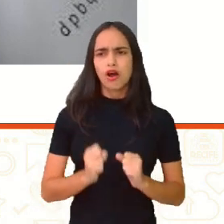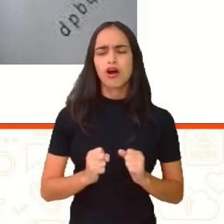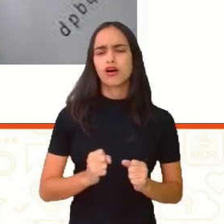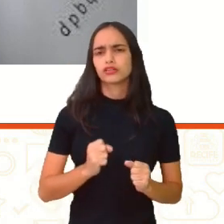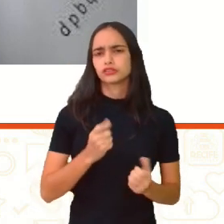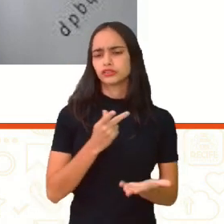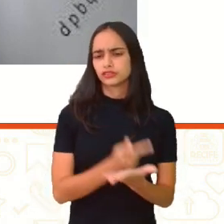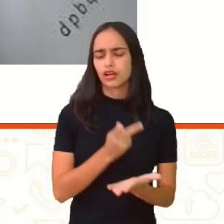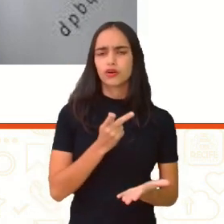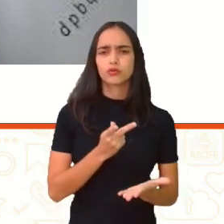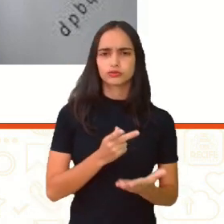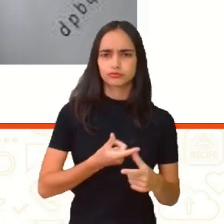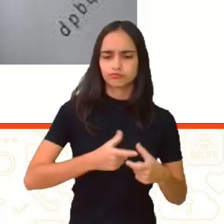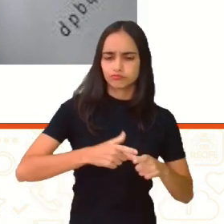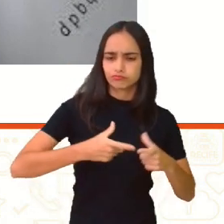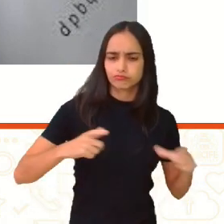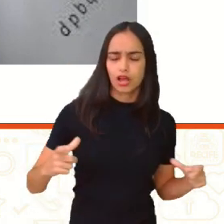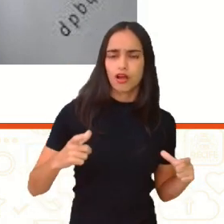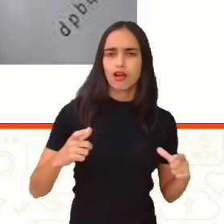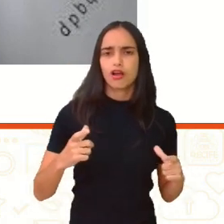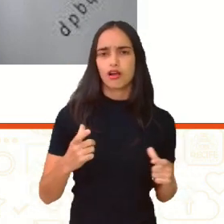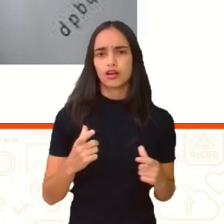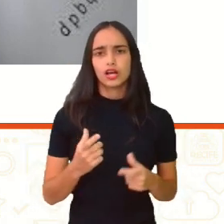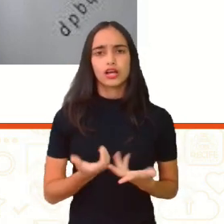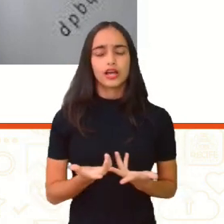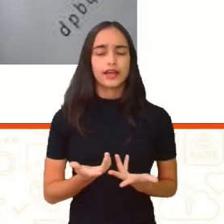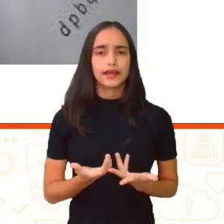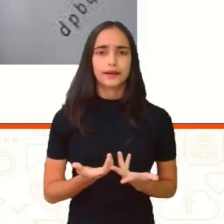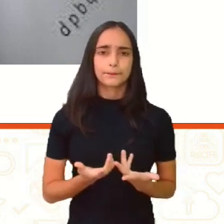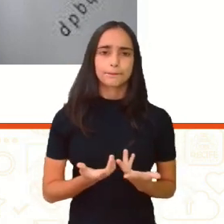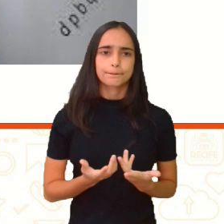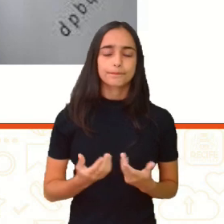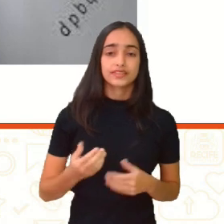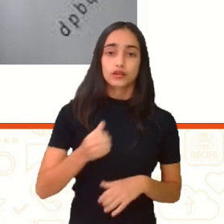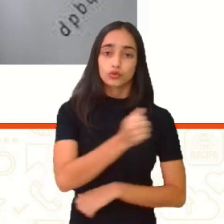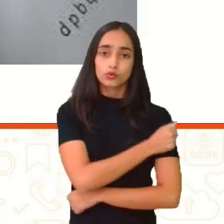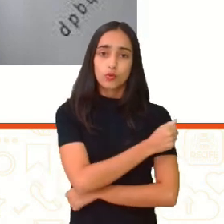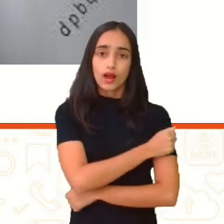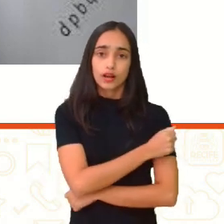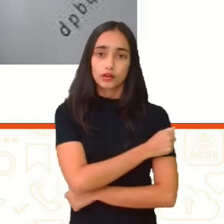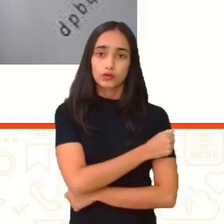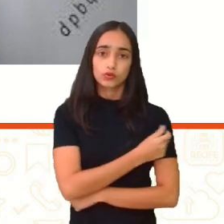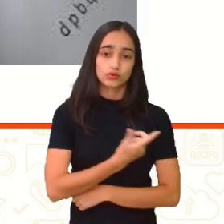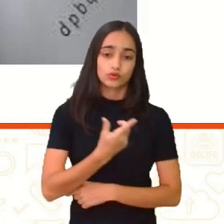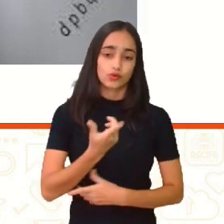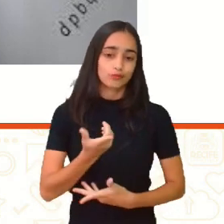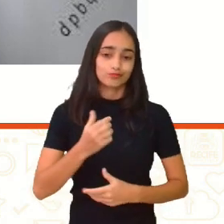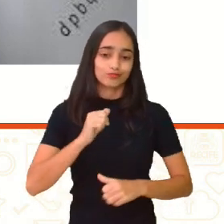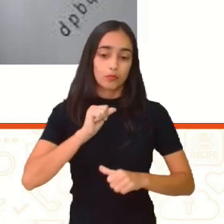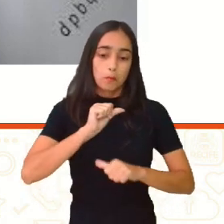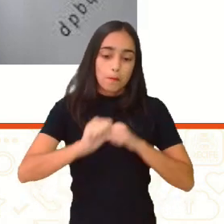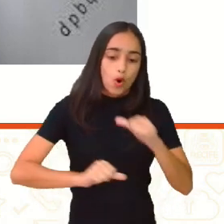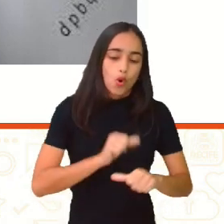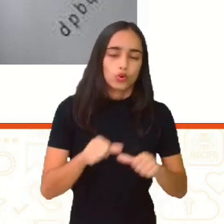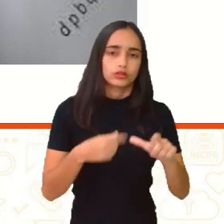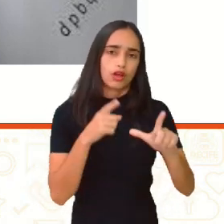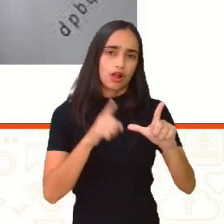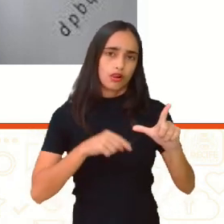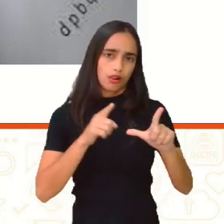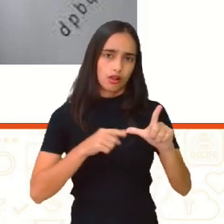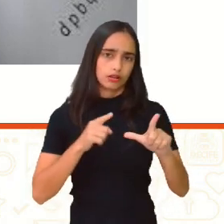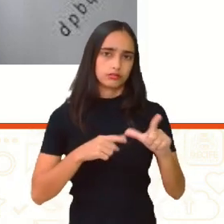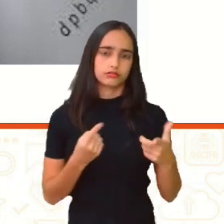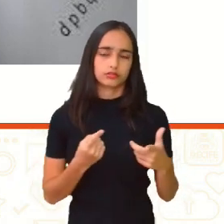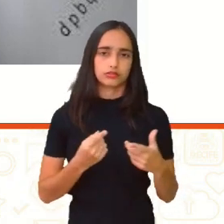grande prevalência do estudante reverter as letras, trocar as letras. A gente tem com muita frequência